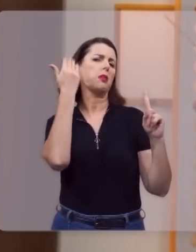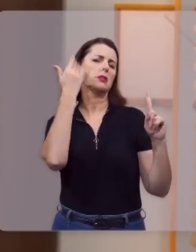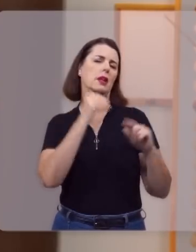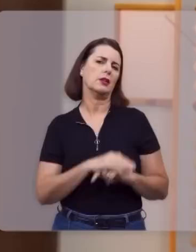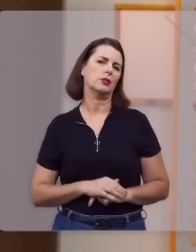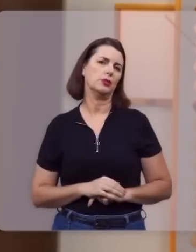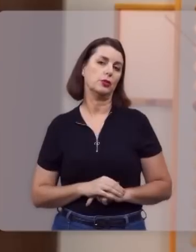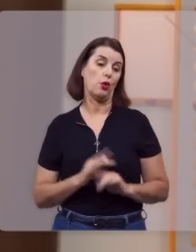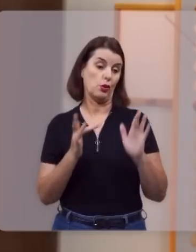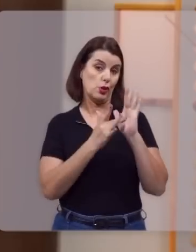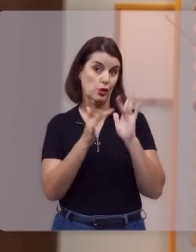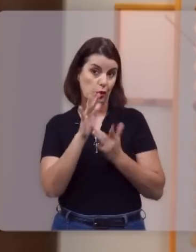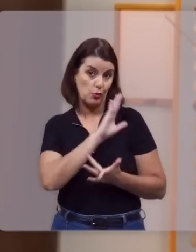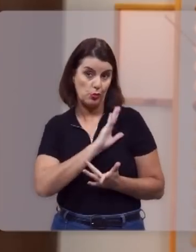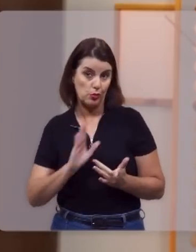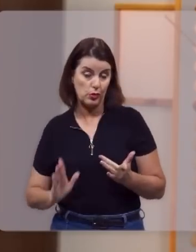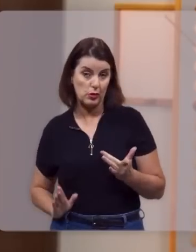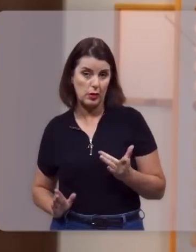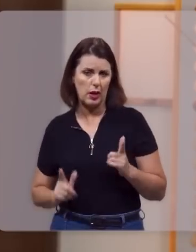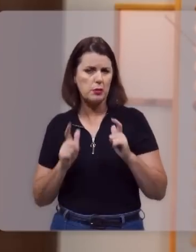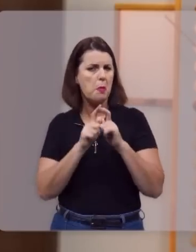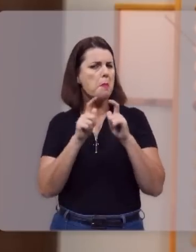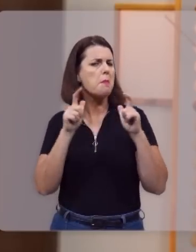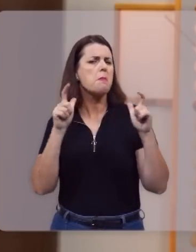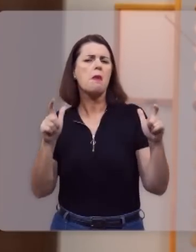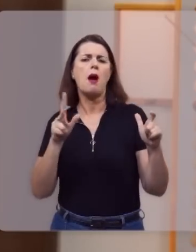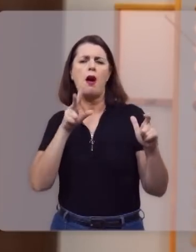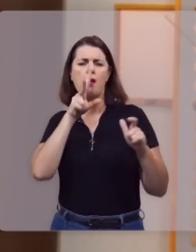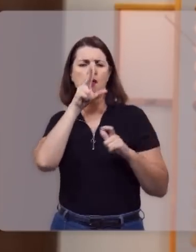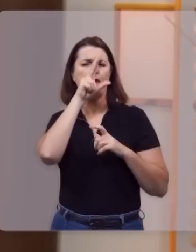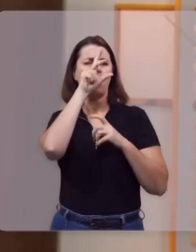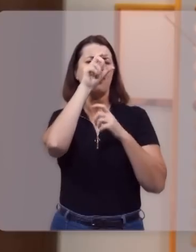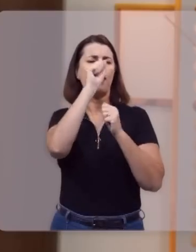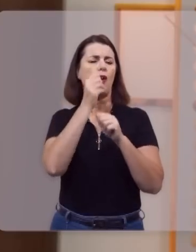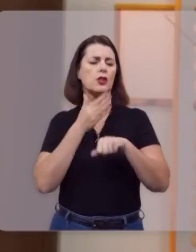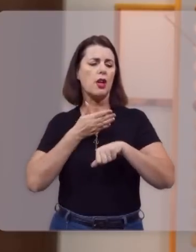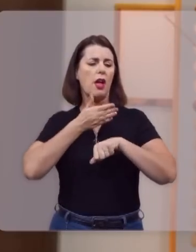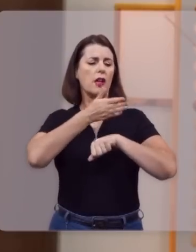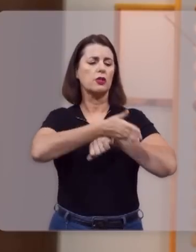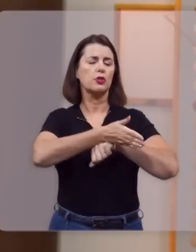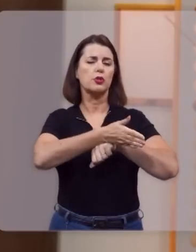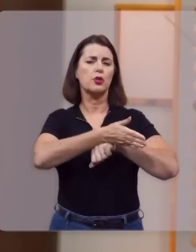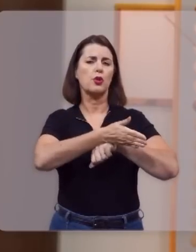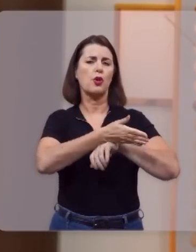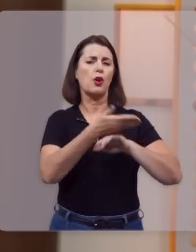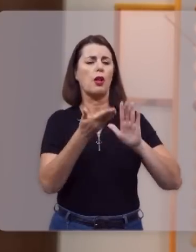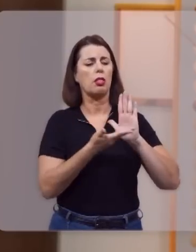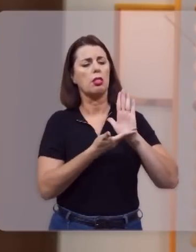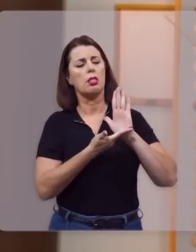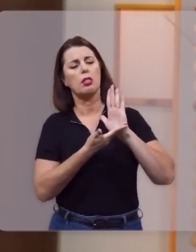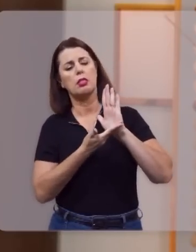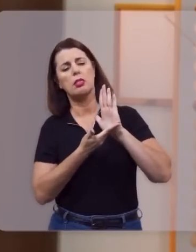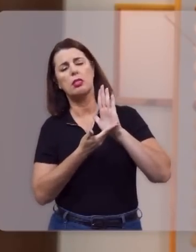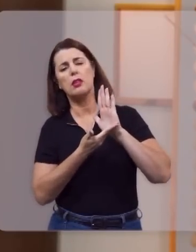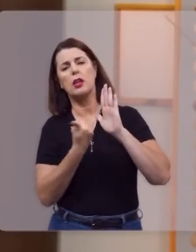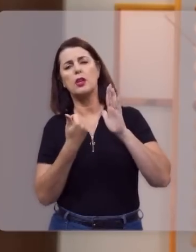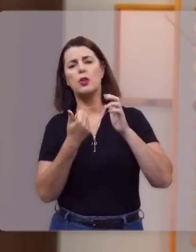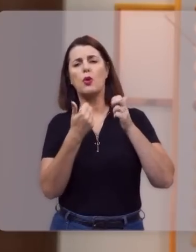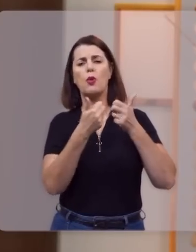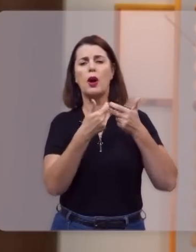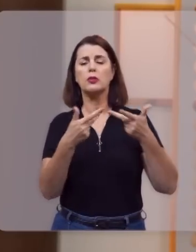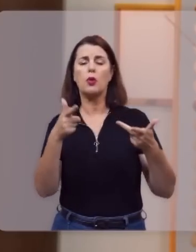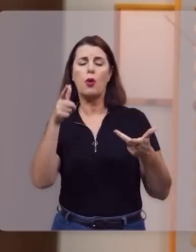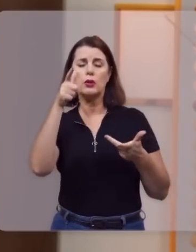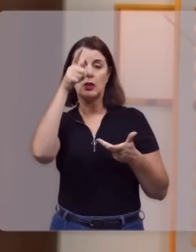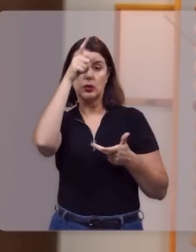Calvário. Jesus Cristo, o mais valente, entrou na casa do valente, tirou a armadura dele em que ele